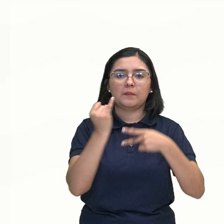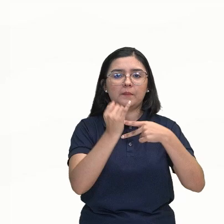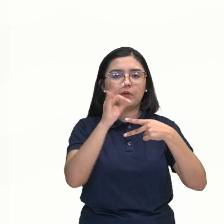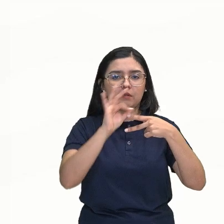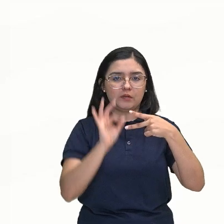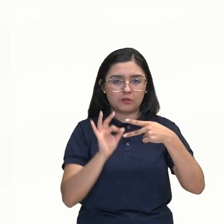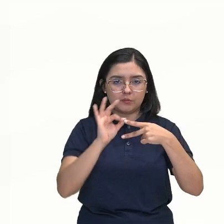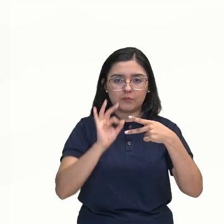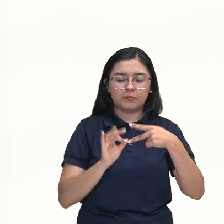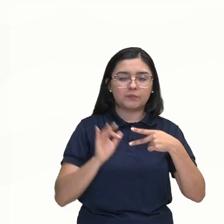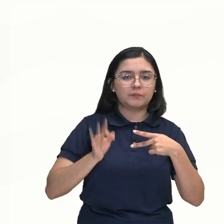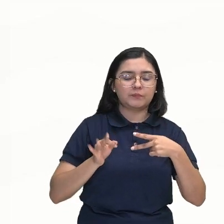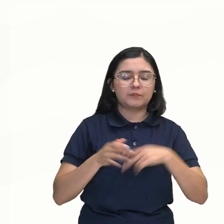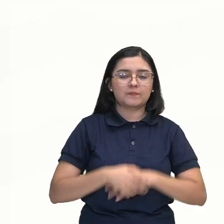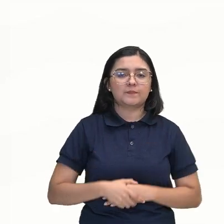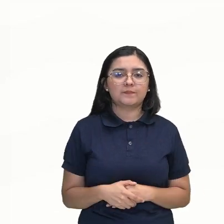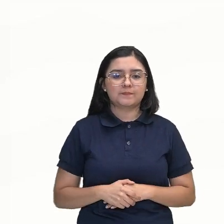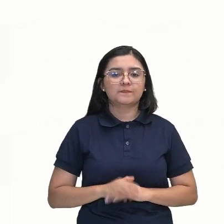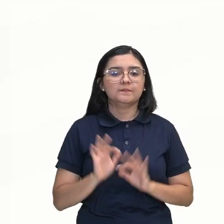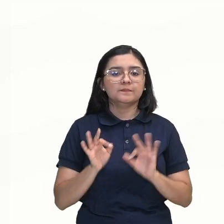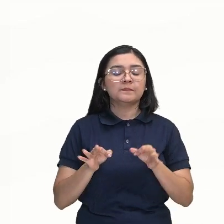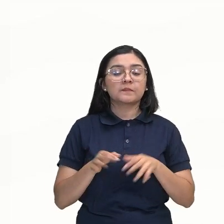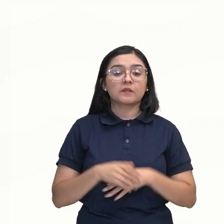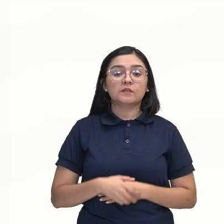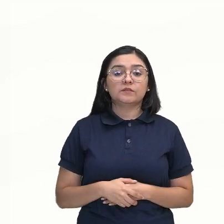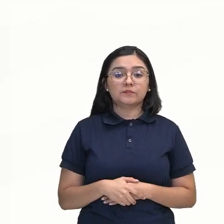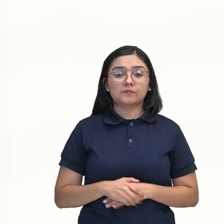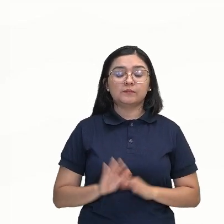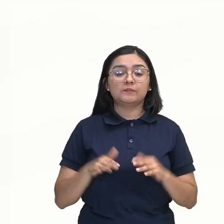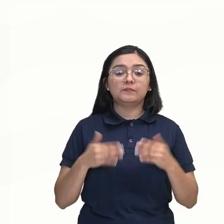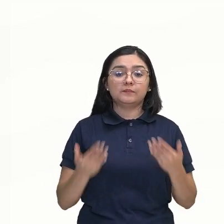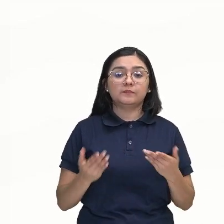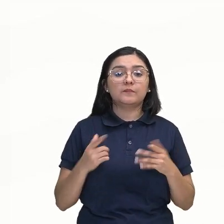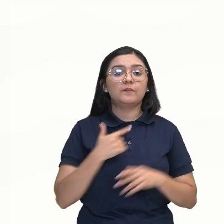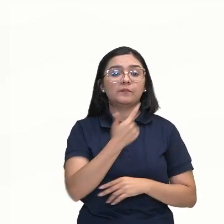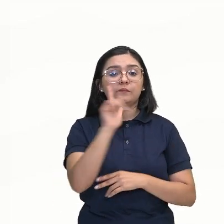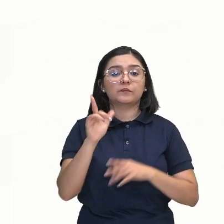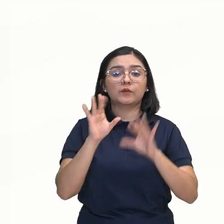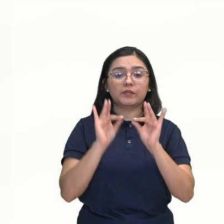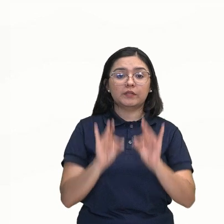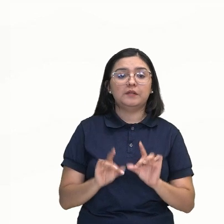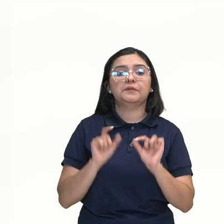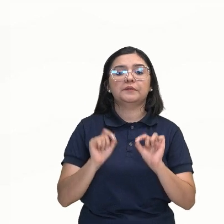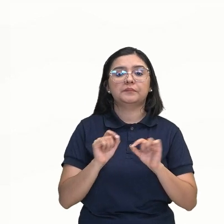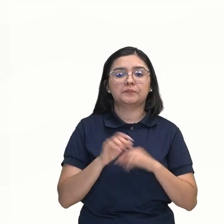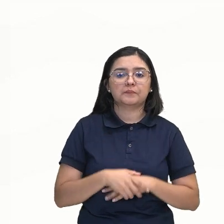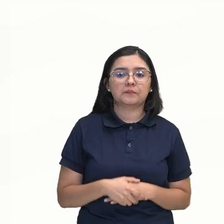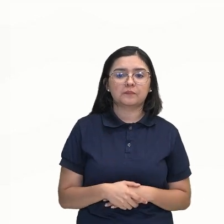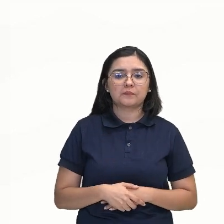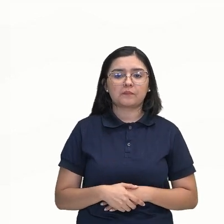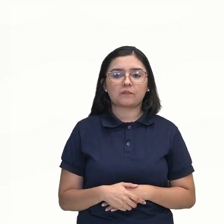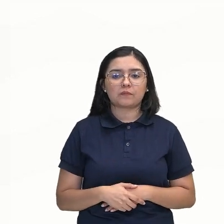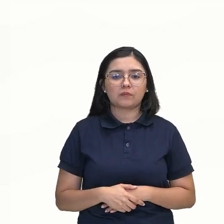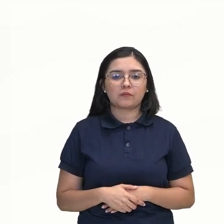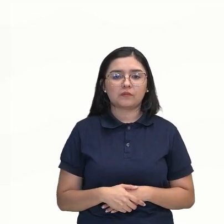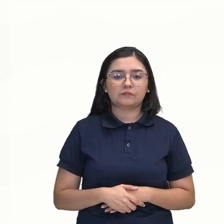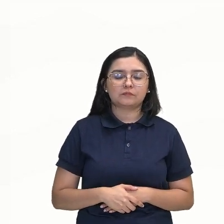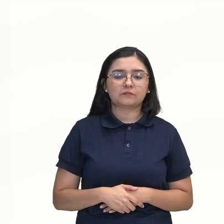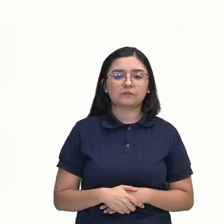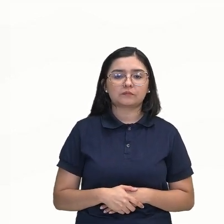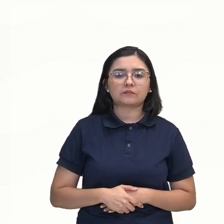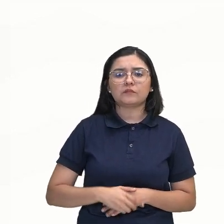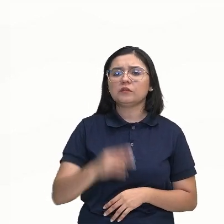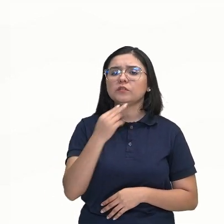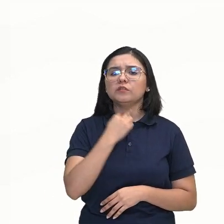são polígonos, ok? E o outro detalhe é, não